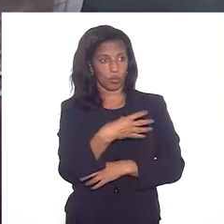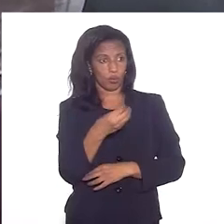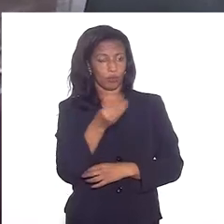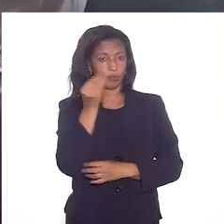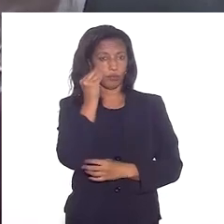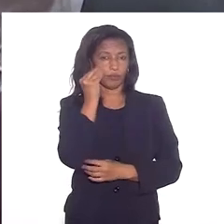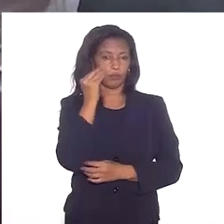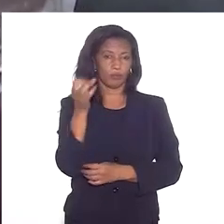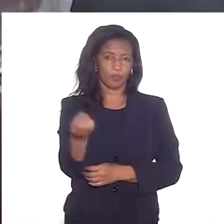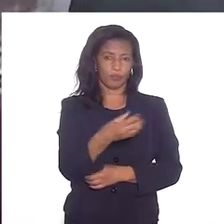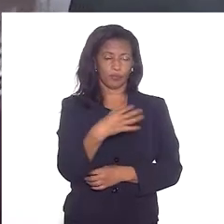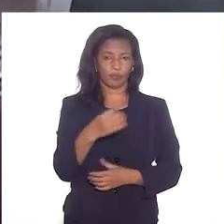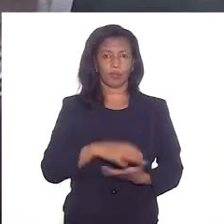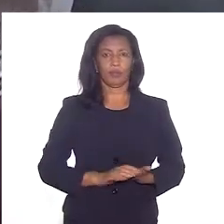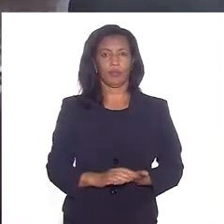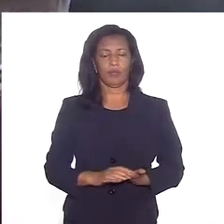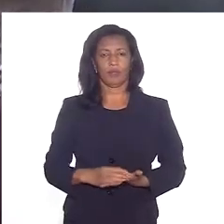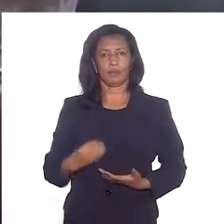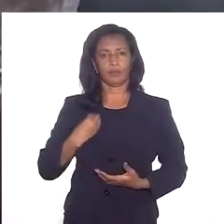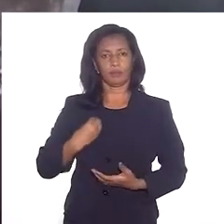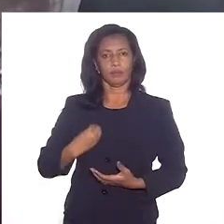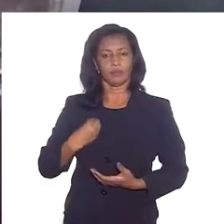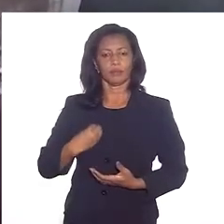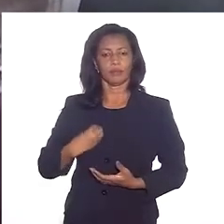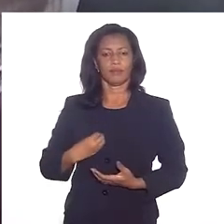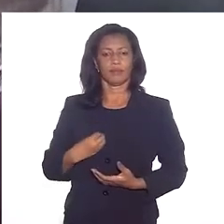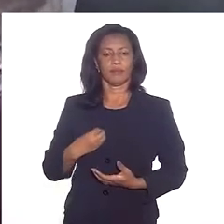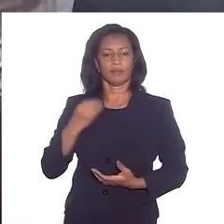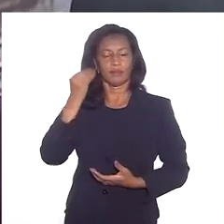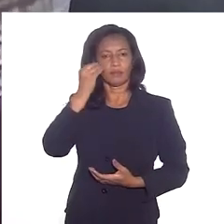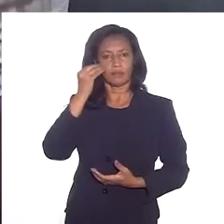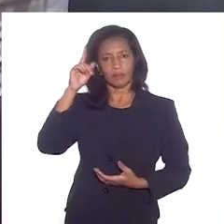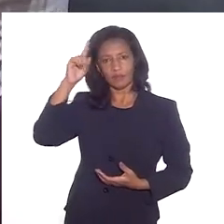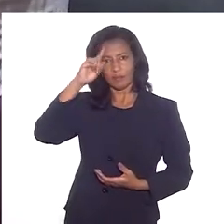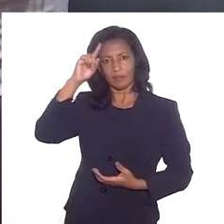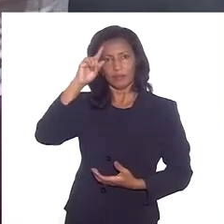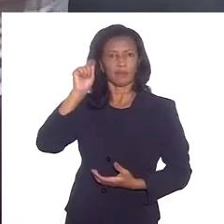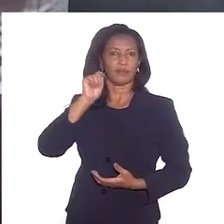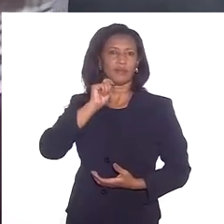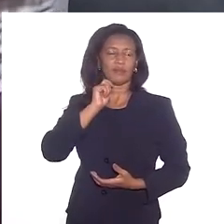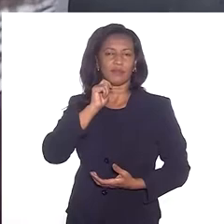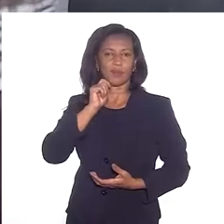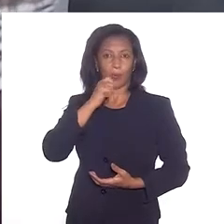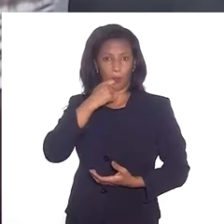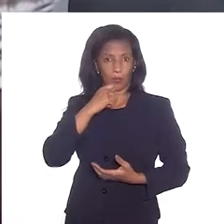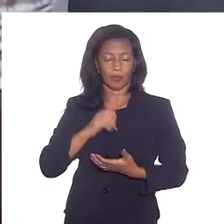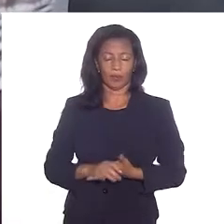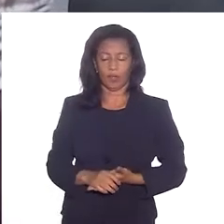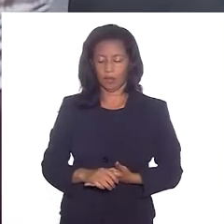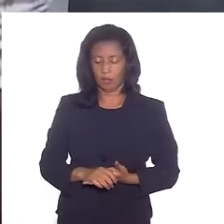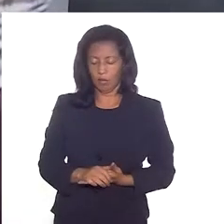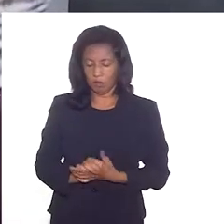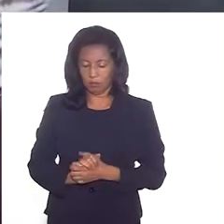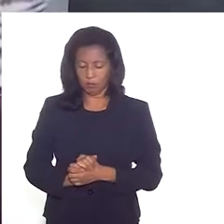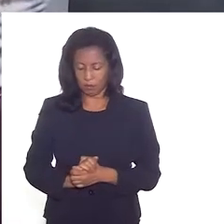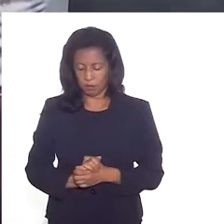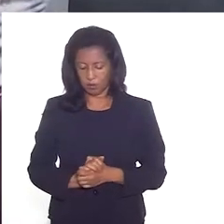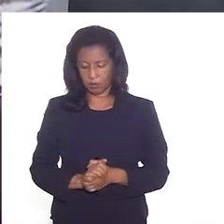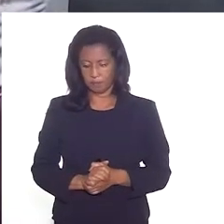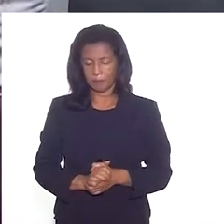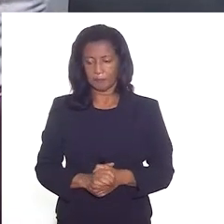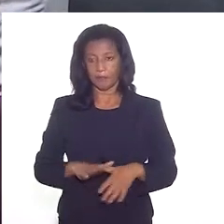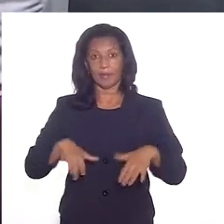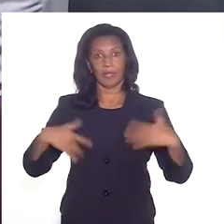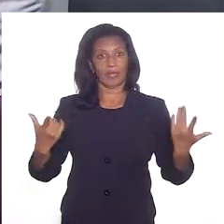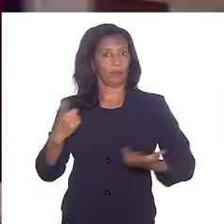projeto novo? Vão testar alguma receita nova também? Vivem esse experimento no dia a dia da produção do pão?